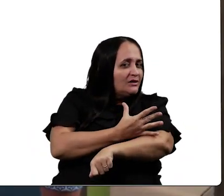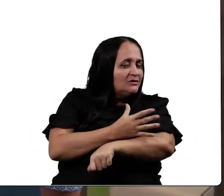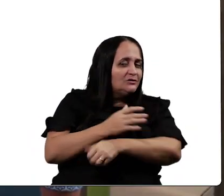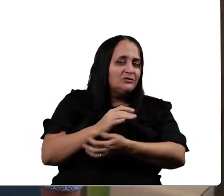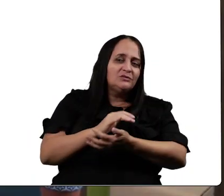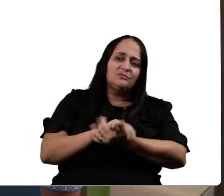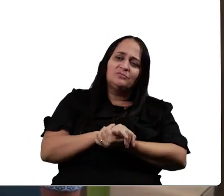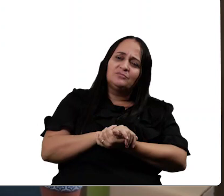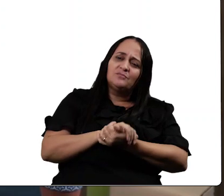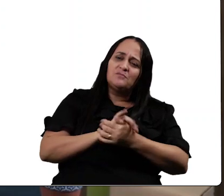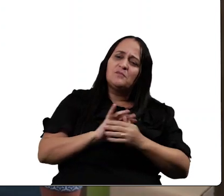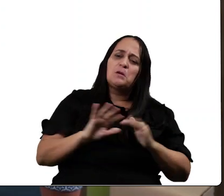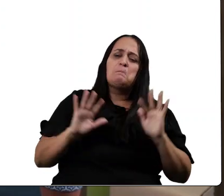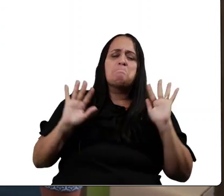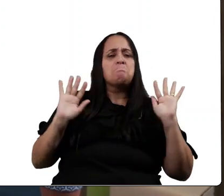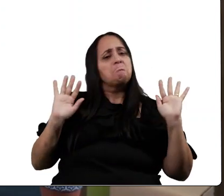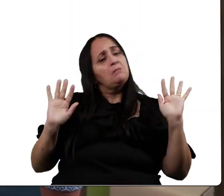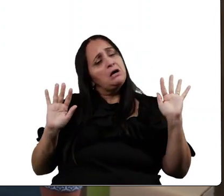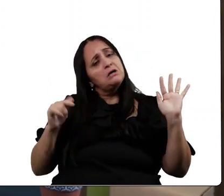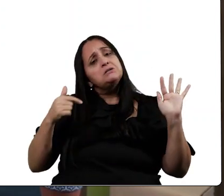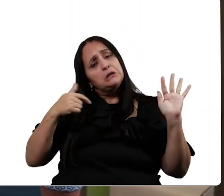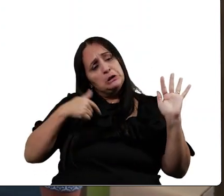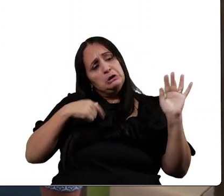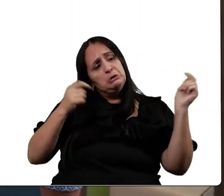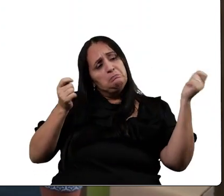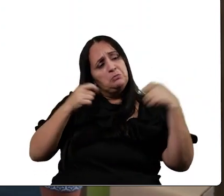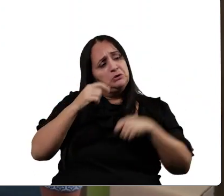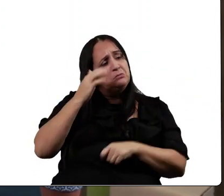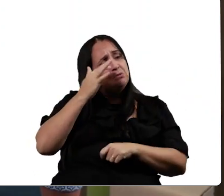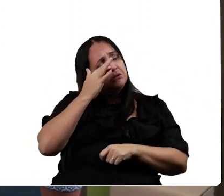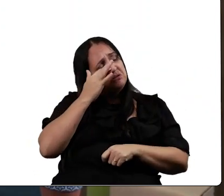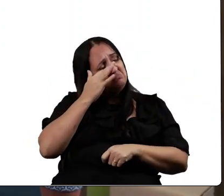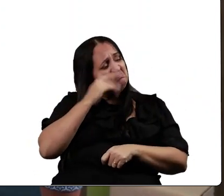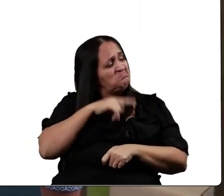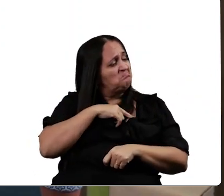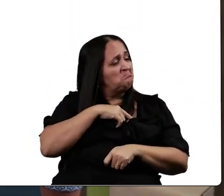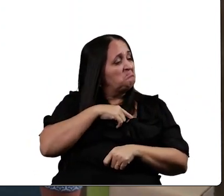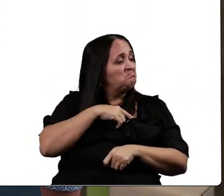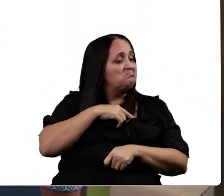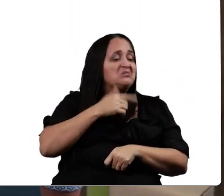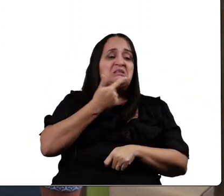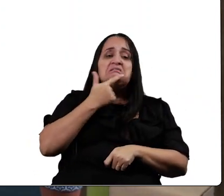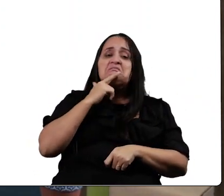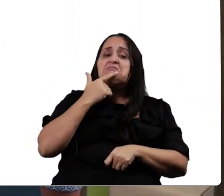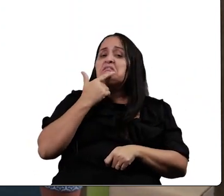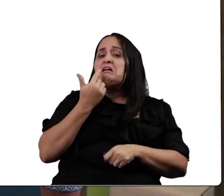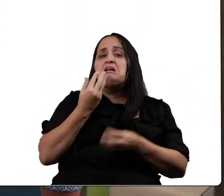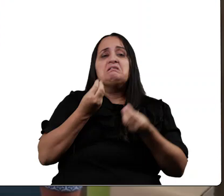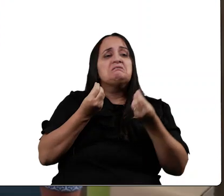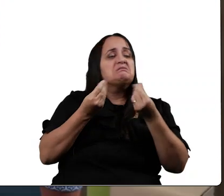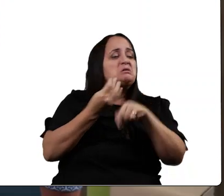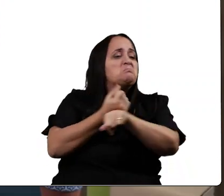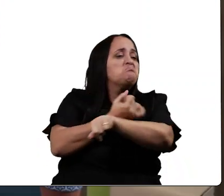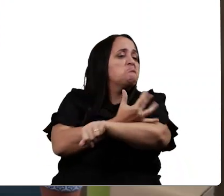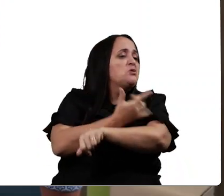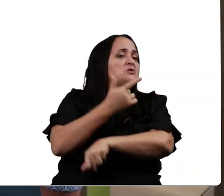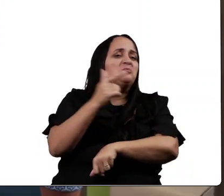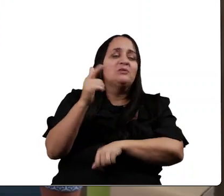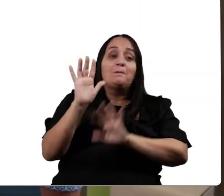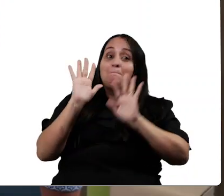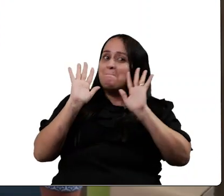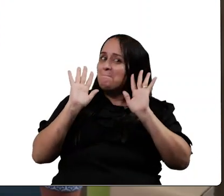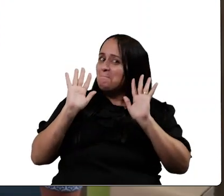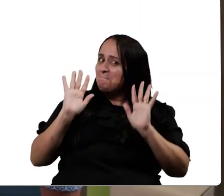achado não emocionante, eu poderia ter achado uma disputa sem graça. Mas o autor do